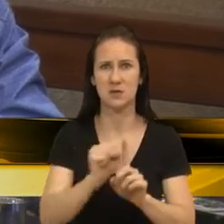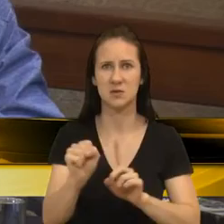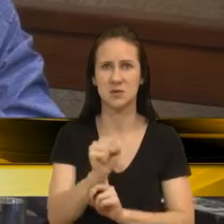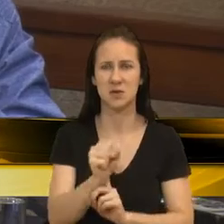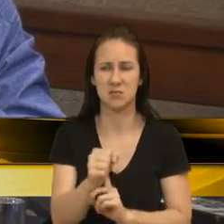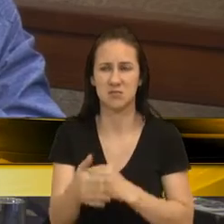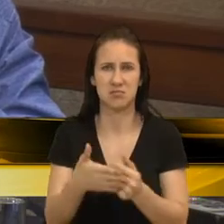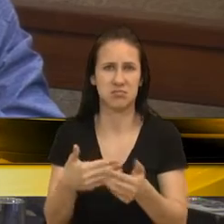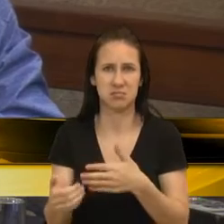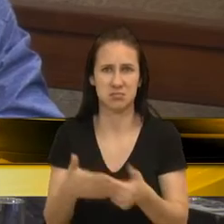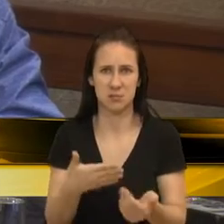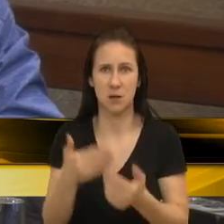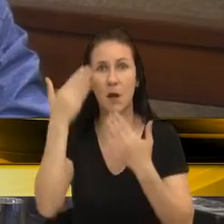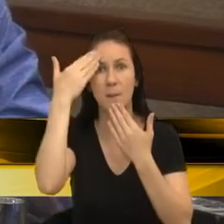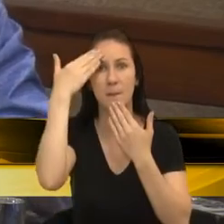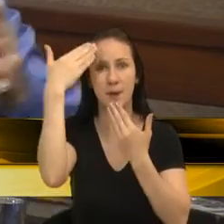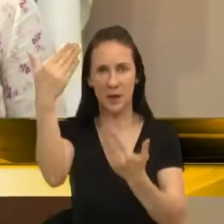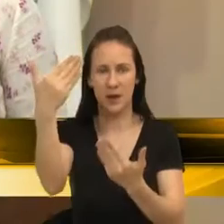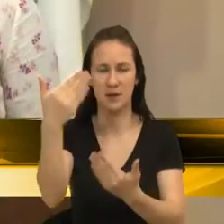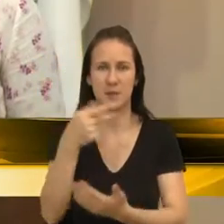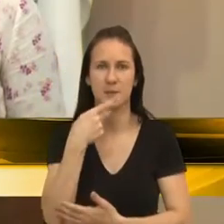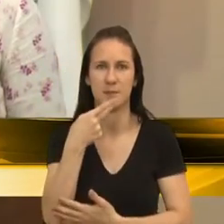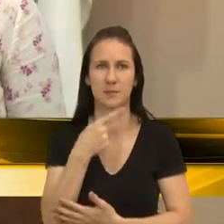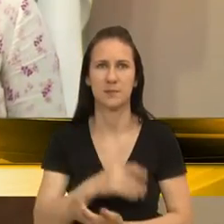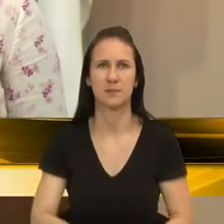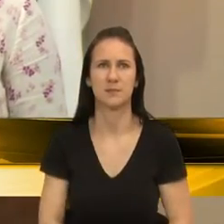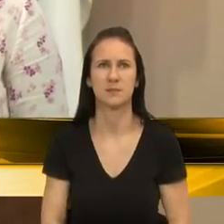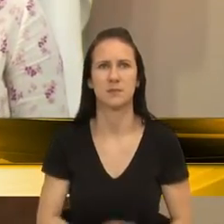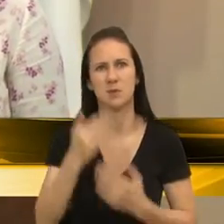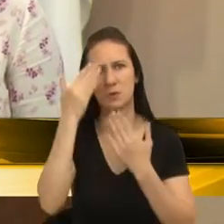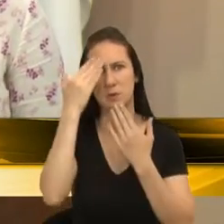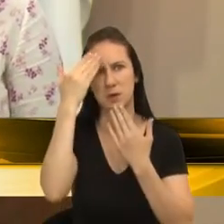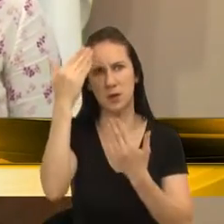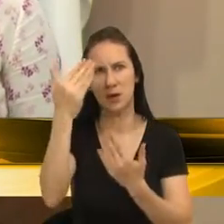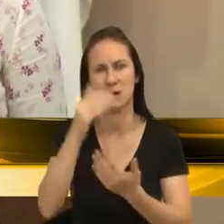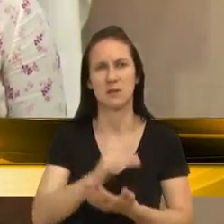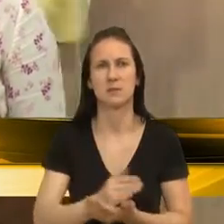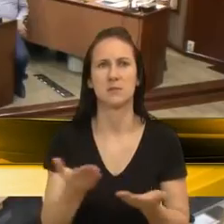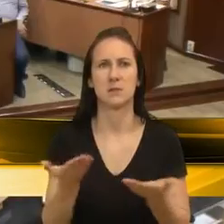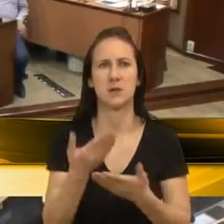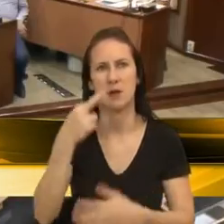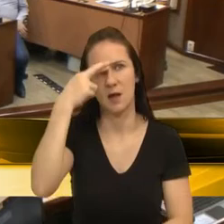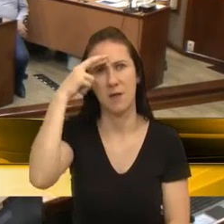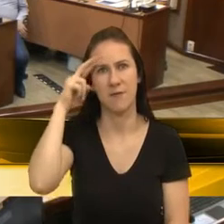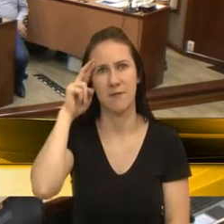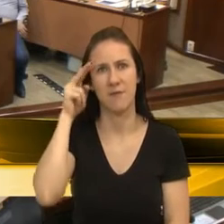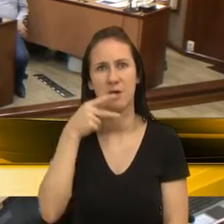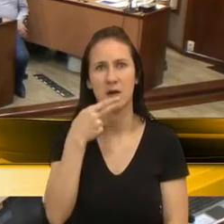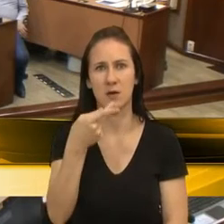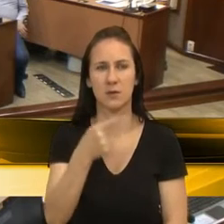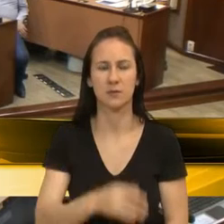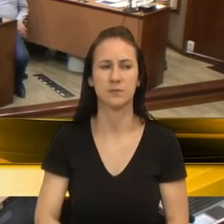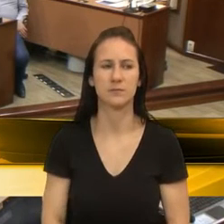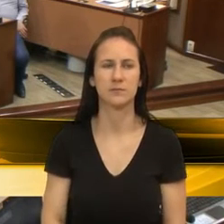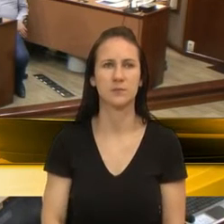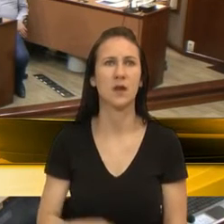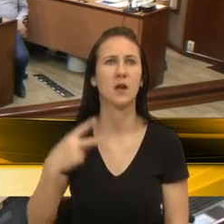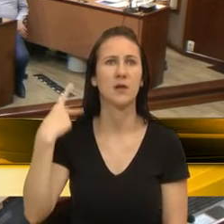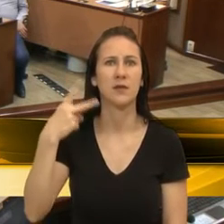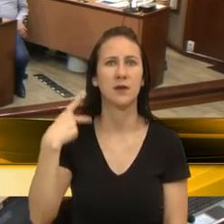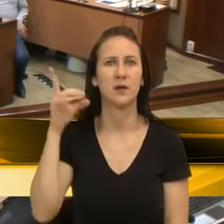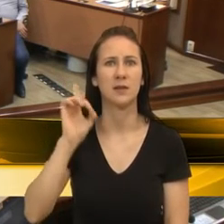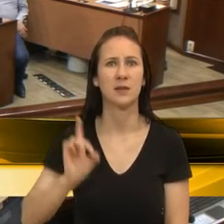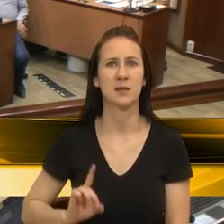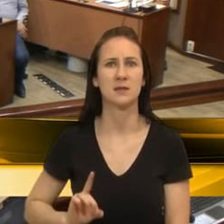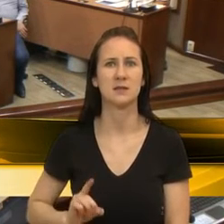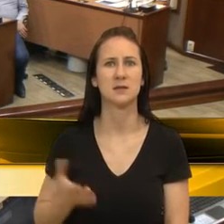interessam. Obrigado pela parte. Obrigada, vereadora Diló. Vereador Rafael Bueno. Vereadora Denise, quando nós recebemos essa demanda